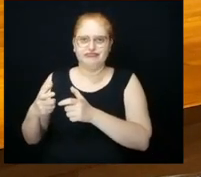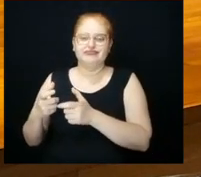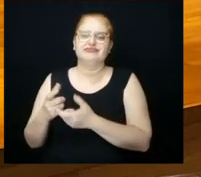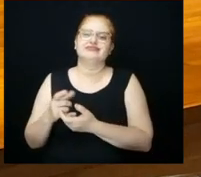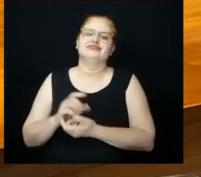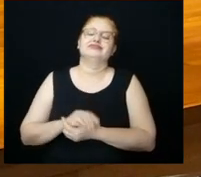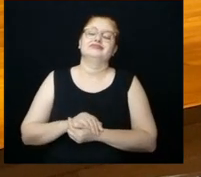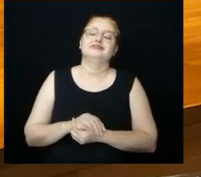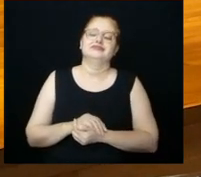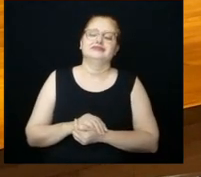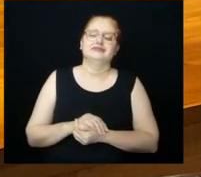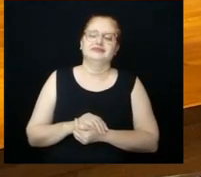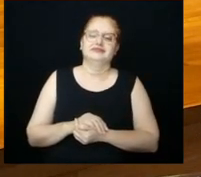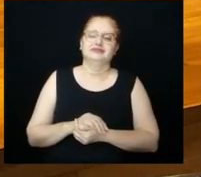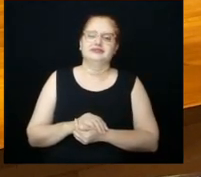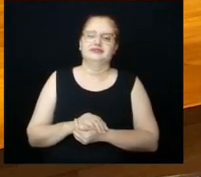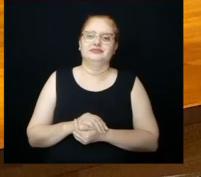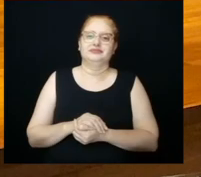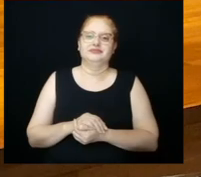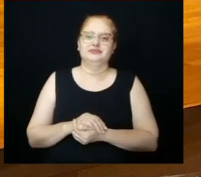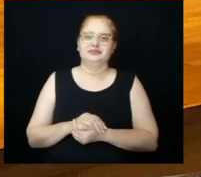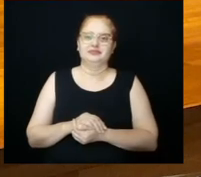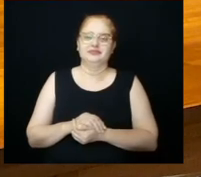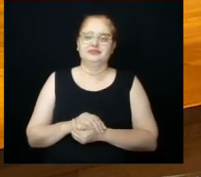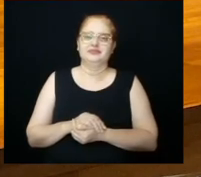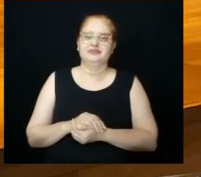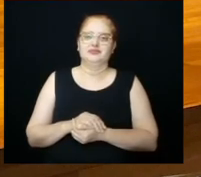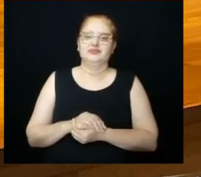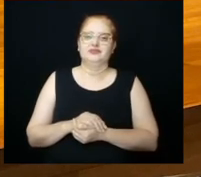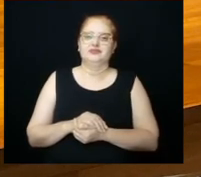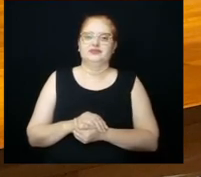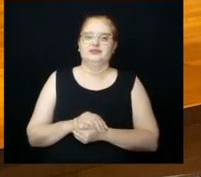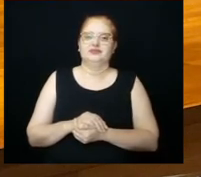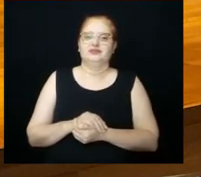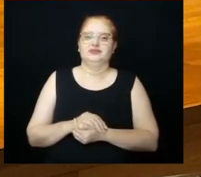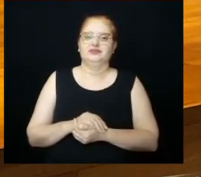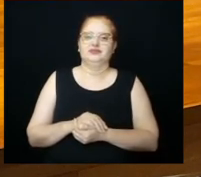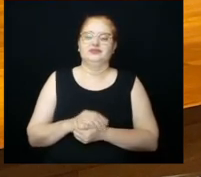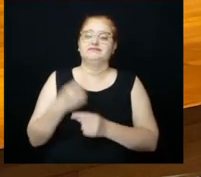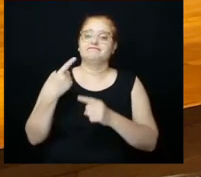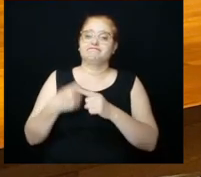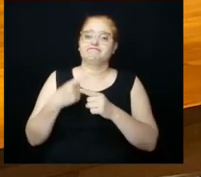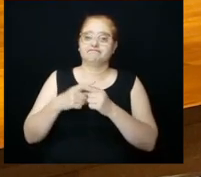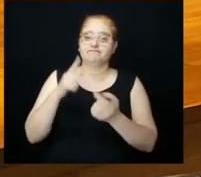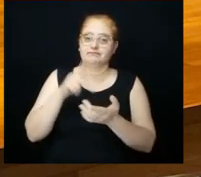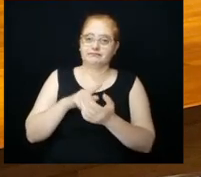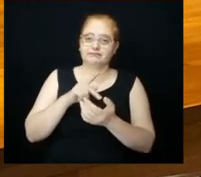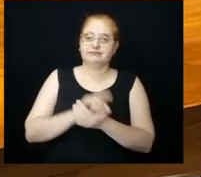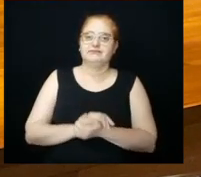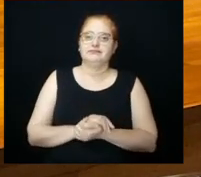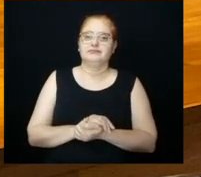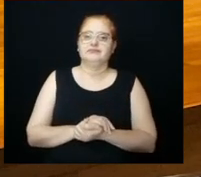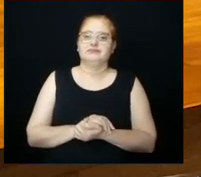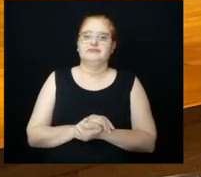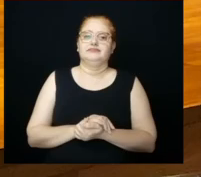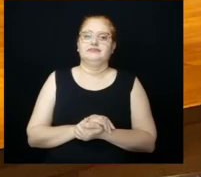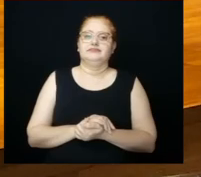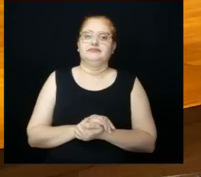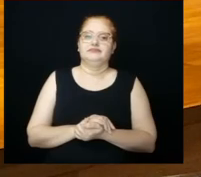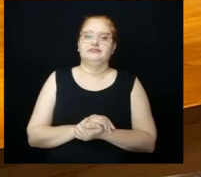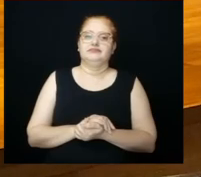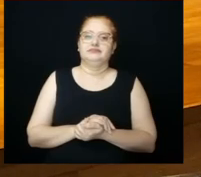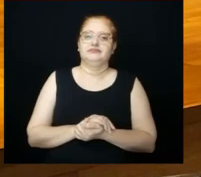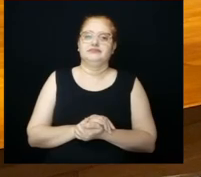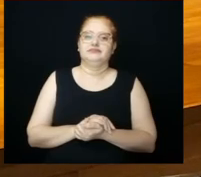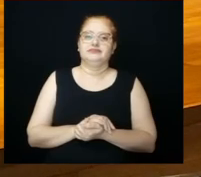oeste da África, né? E Moçambique está do outro lado. Né? E porque, na verdade, quando os